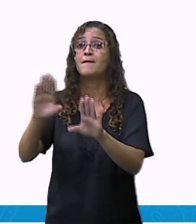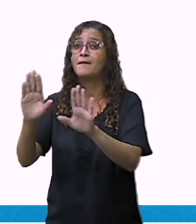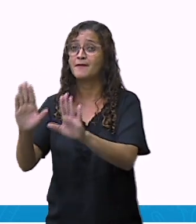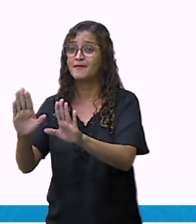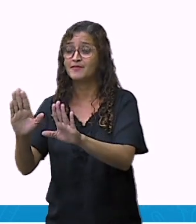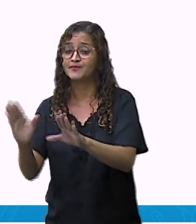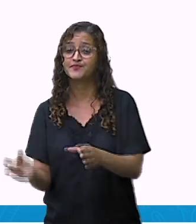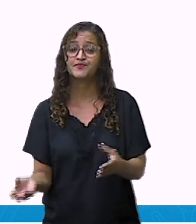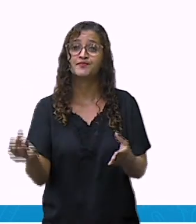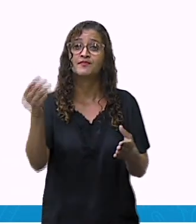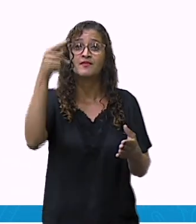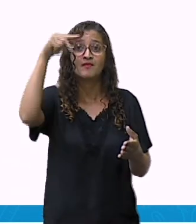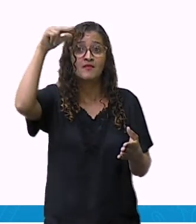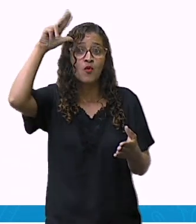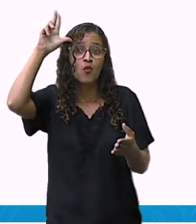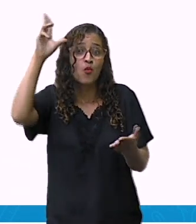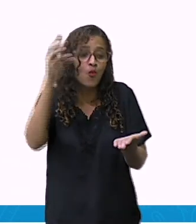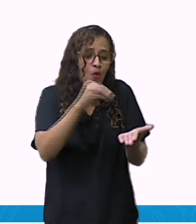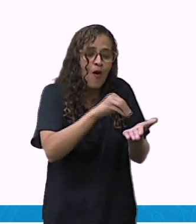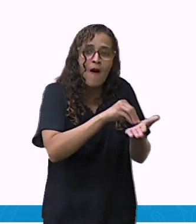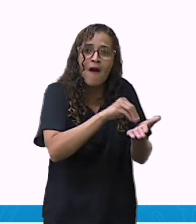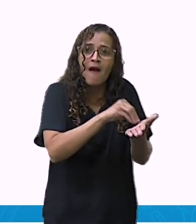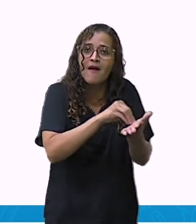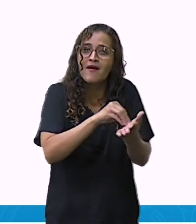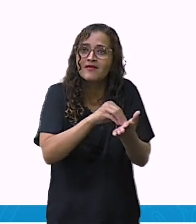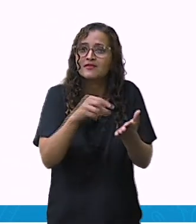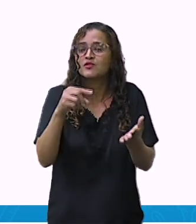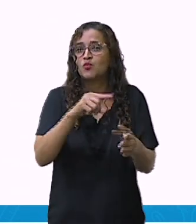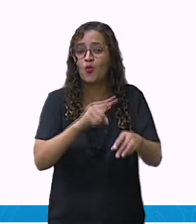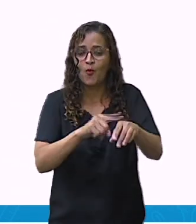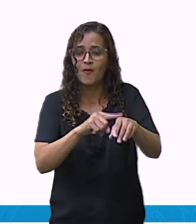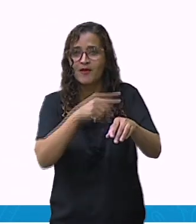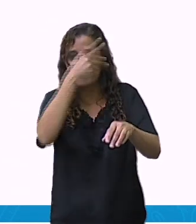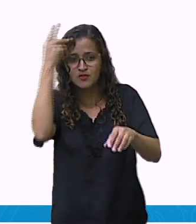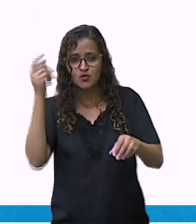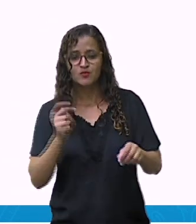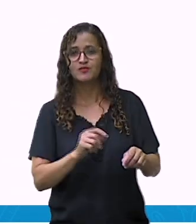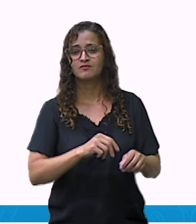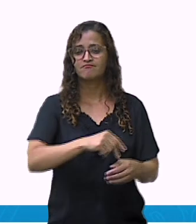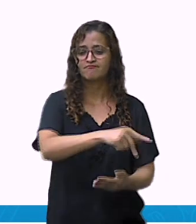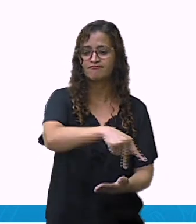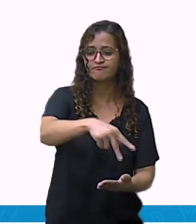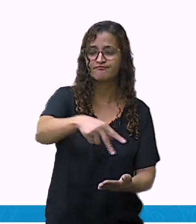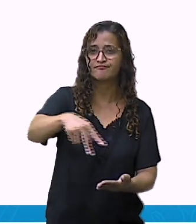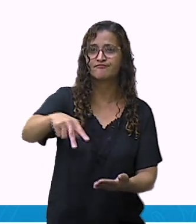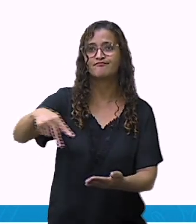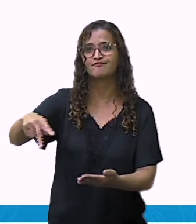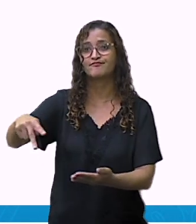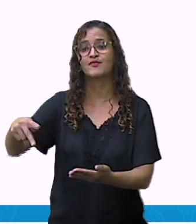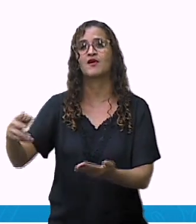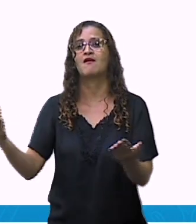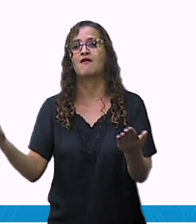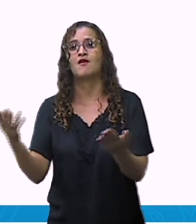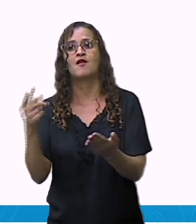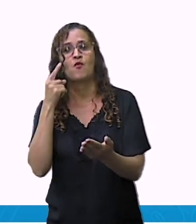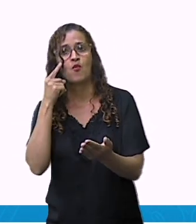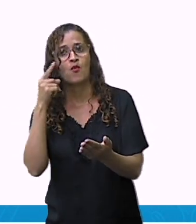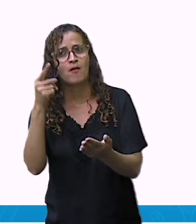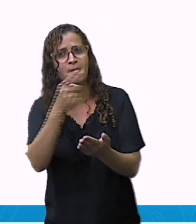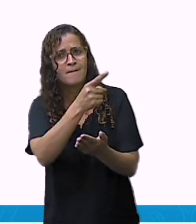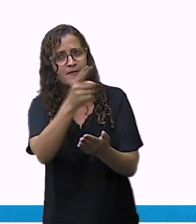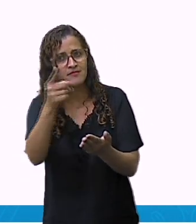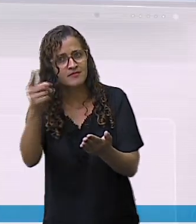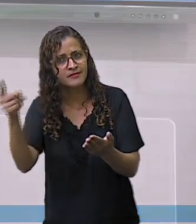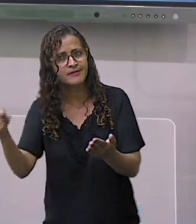jogo. Terminamos a nossa aula, você deverá voltar fazendo toda a leitura dessa aula.